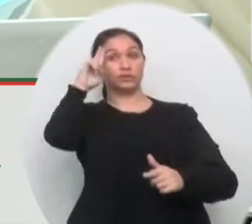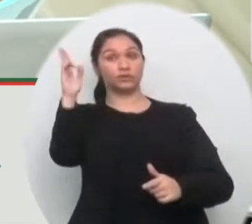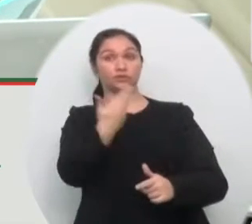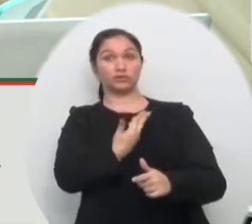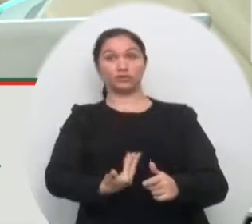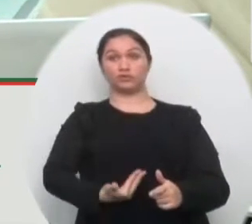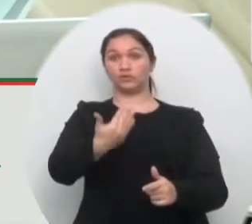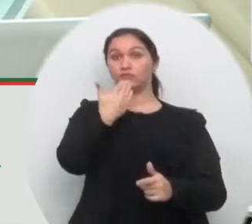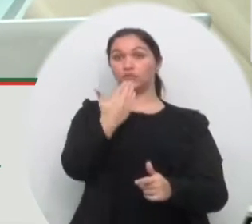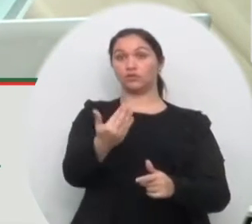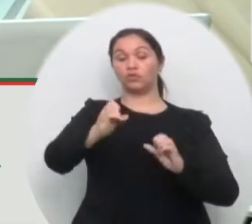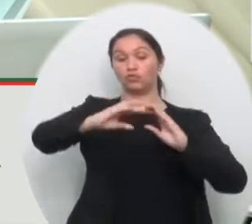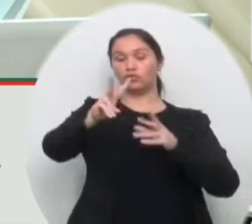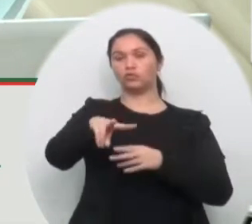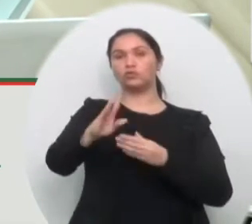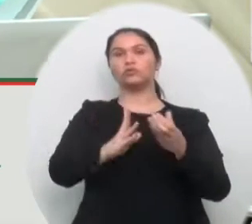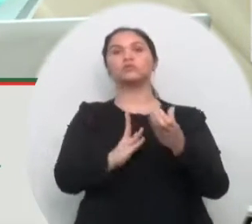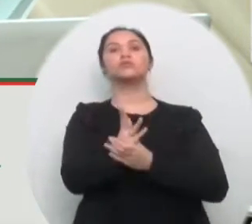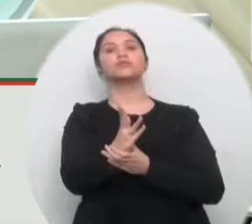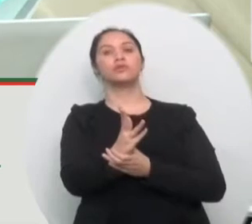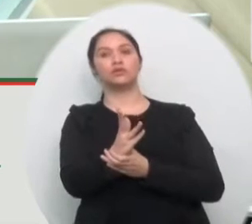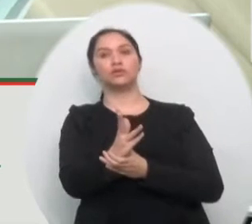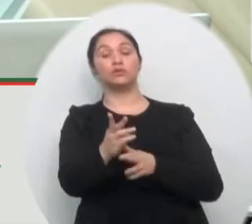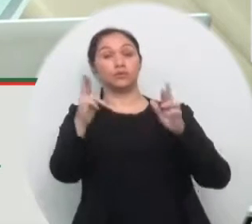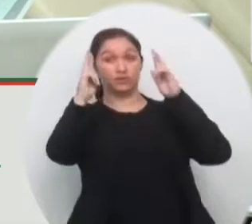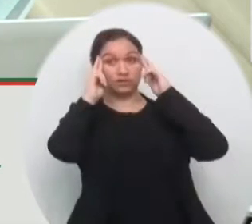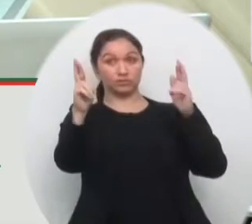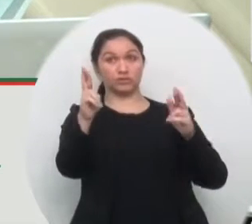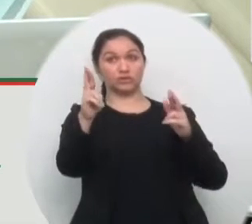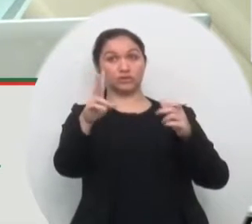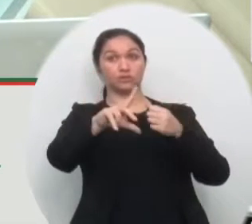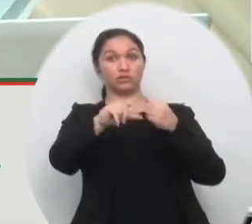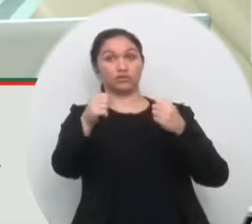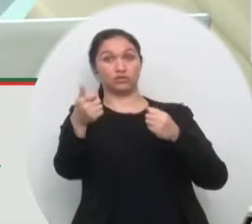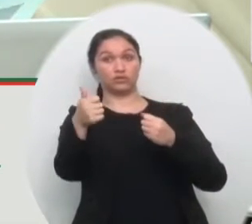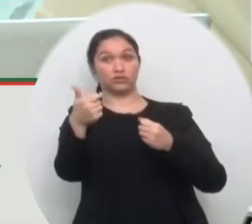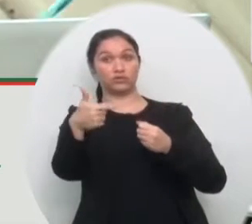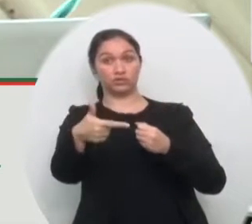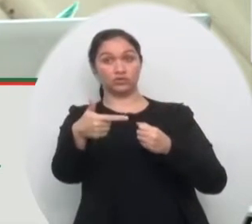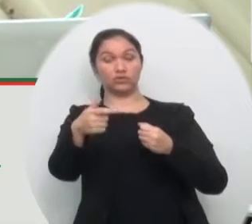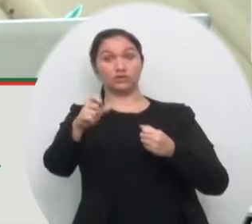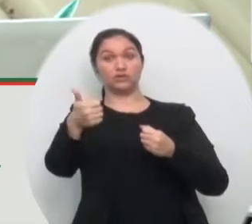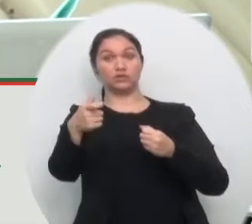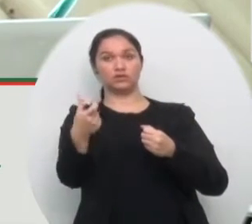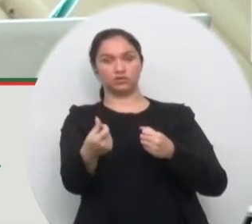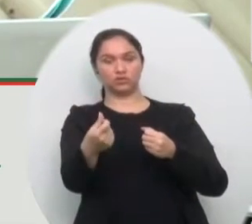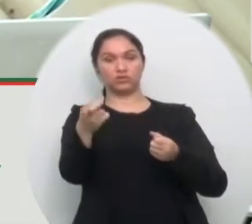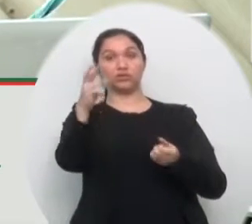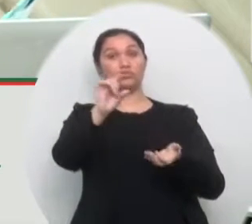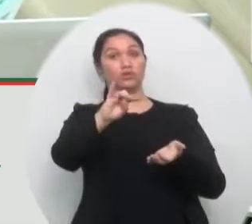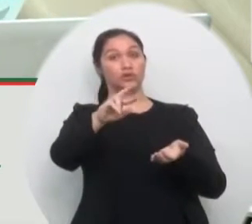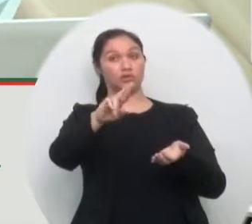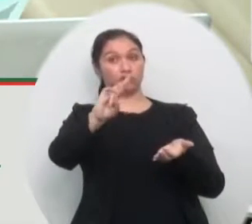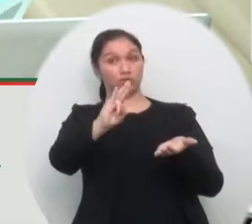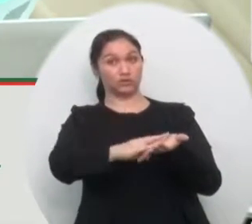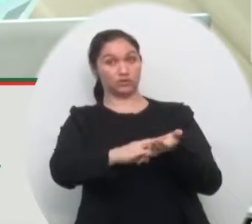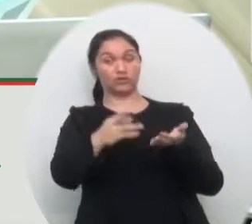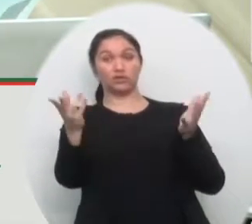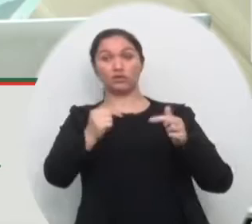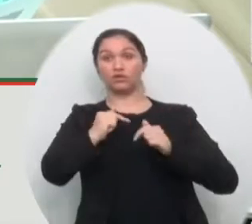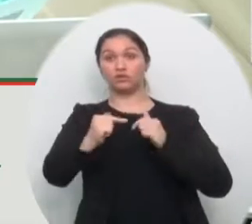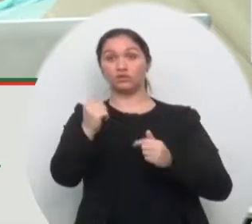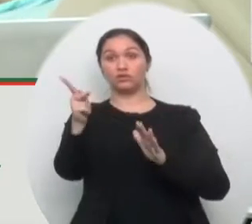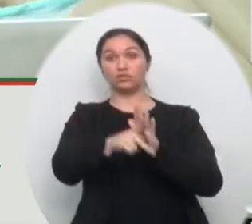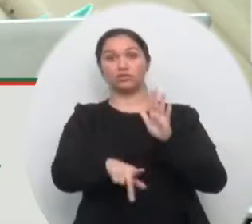por unanimidade, consoante artigos 112 e 116 do Regimento Interno. Está em discussão o projeto. Não